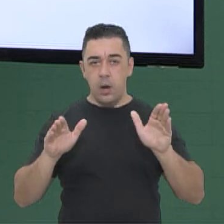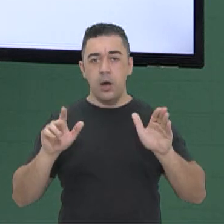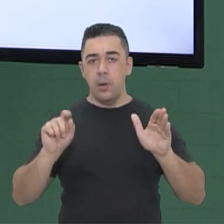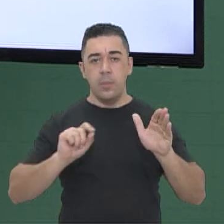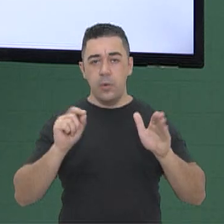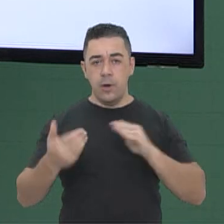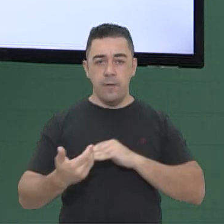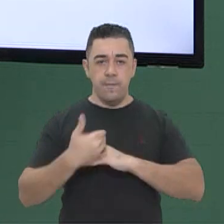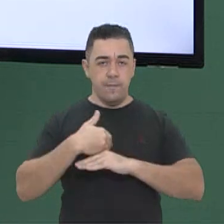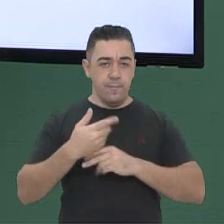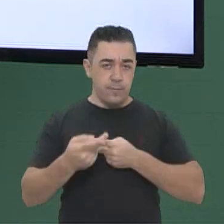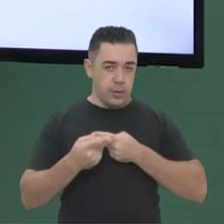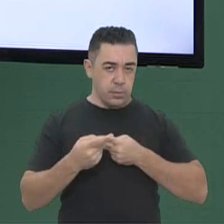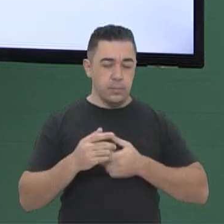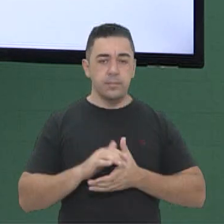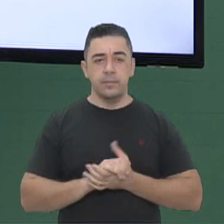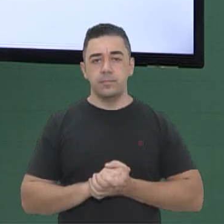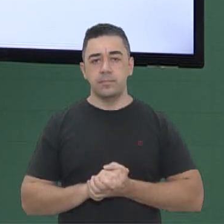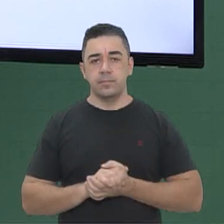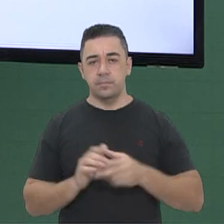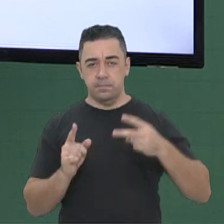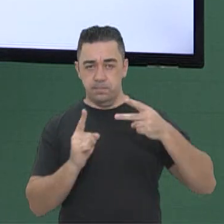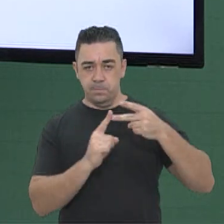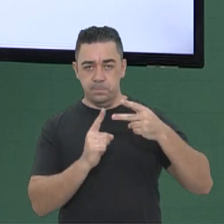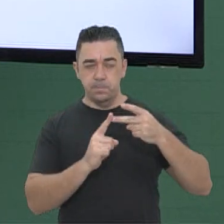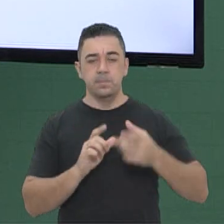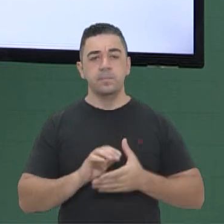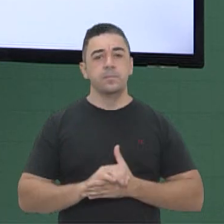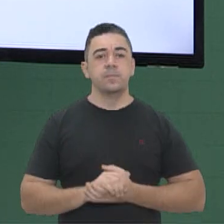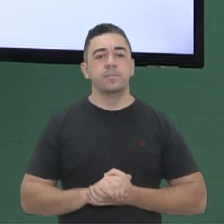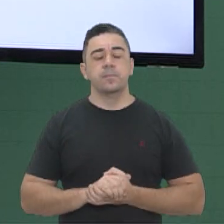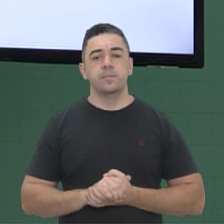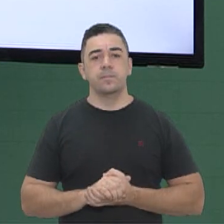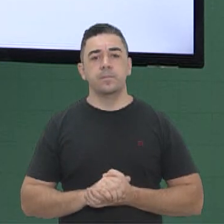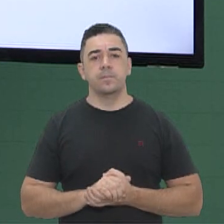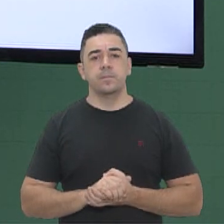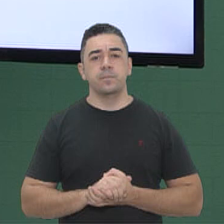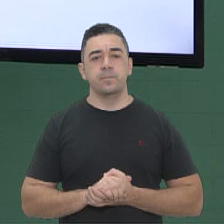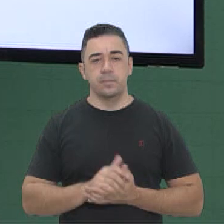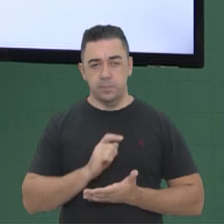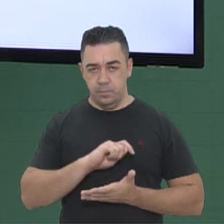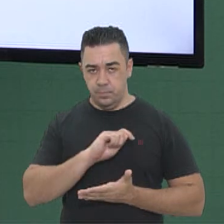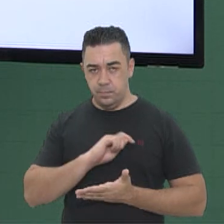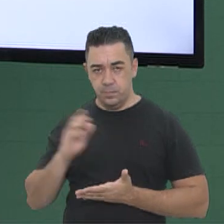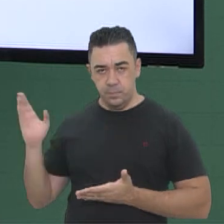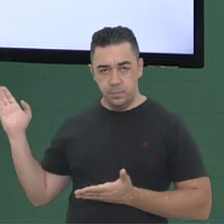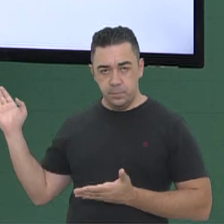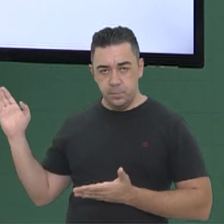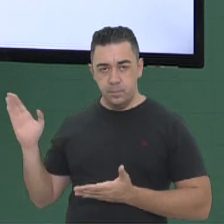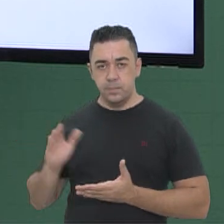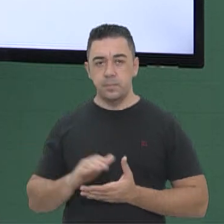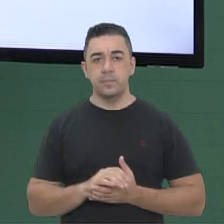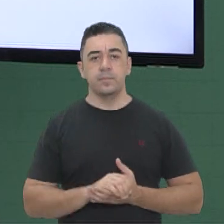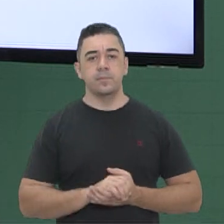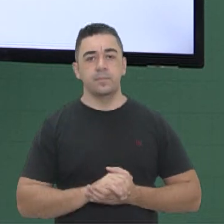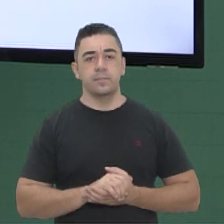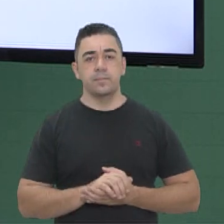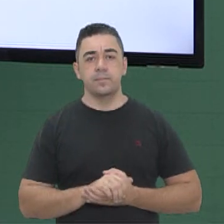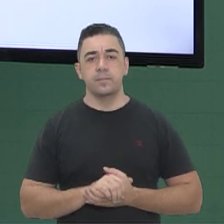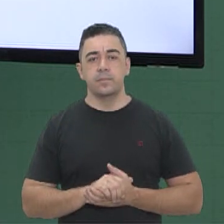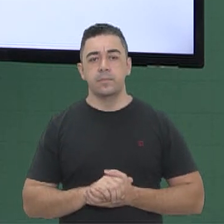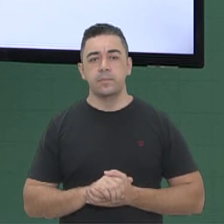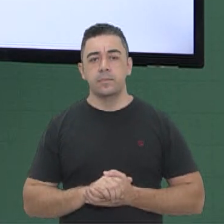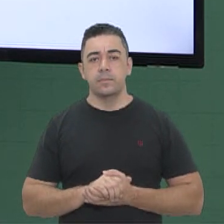visitações. E, segundo, as visitas entre semana são